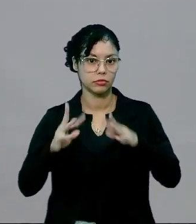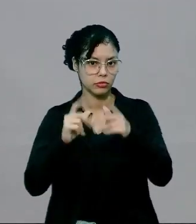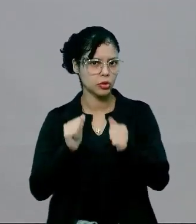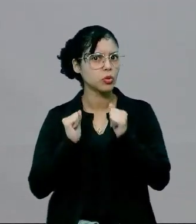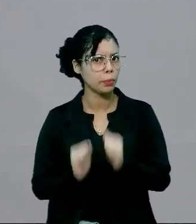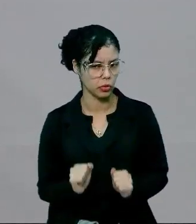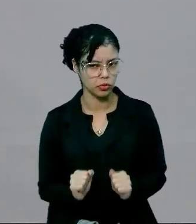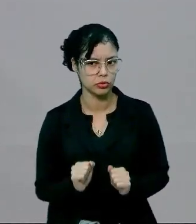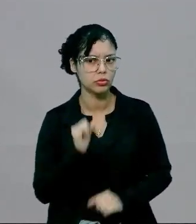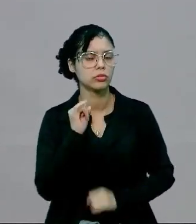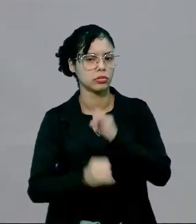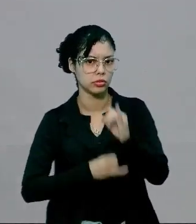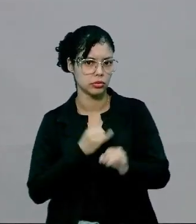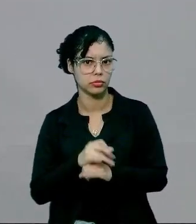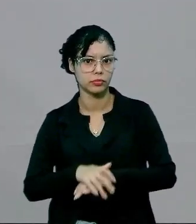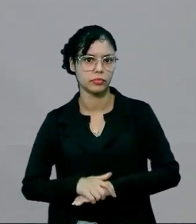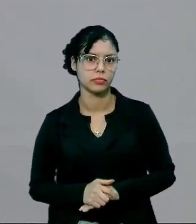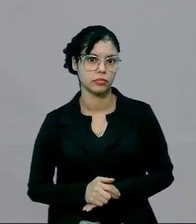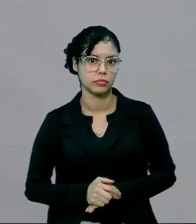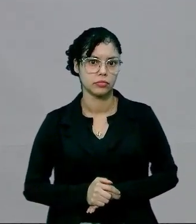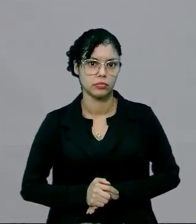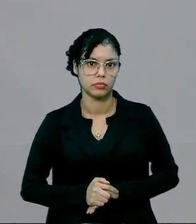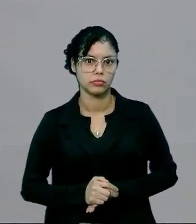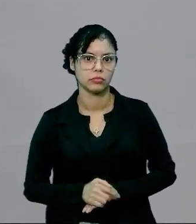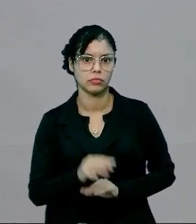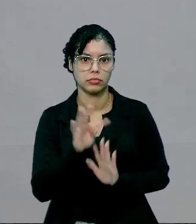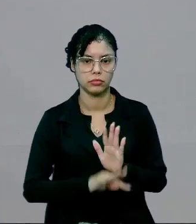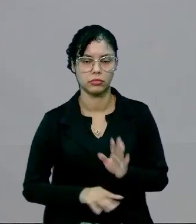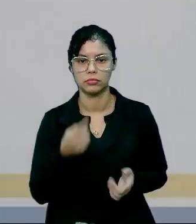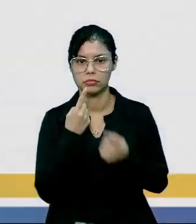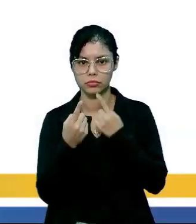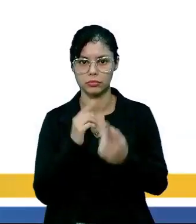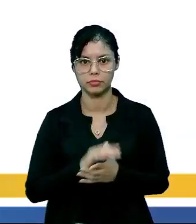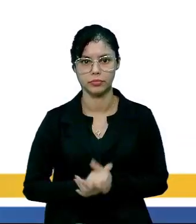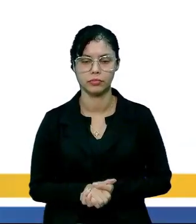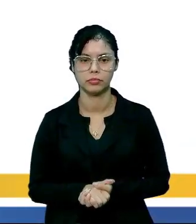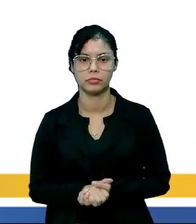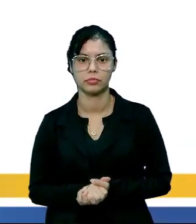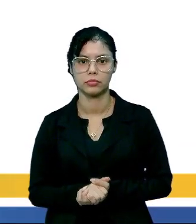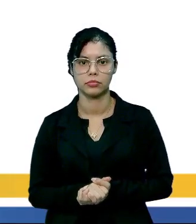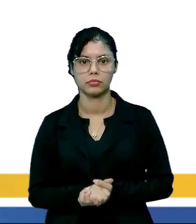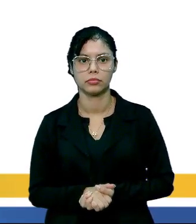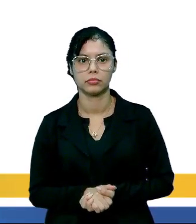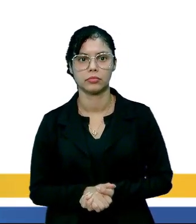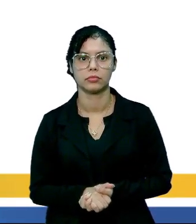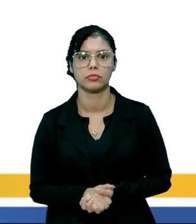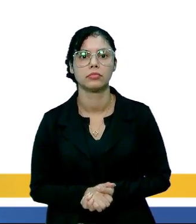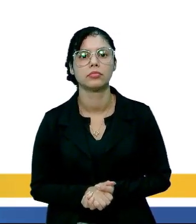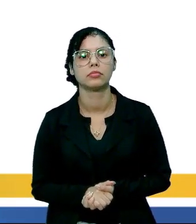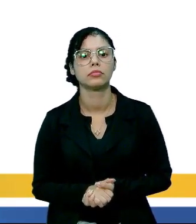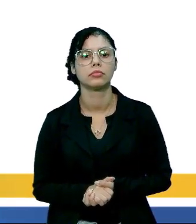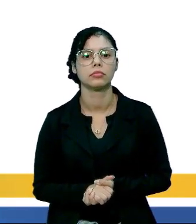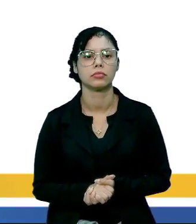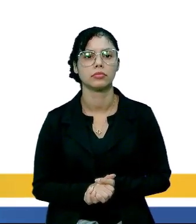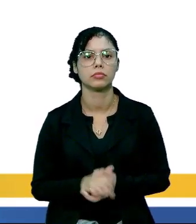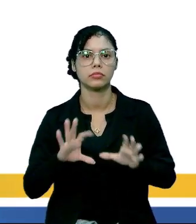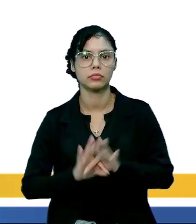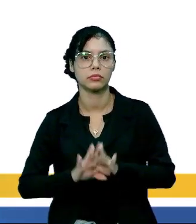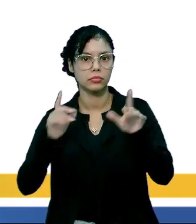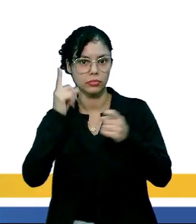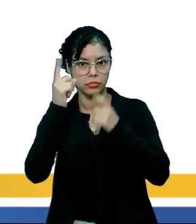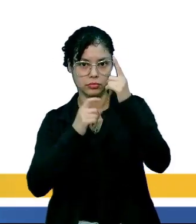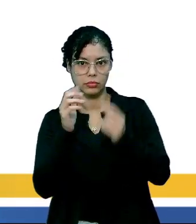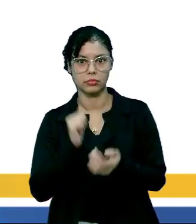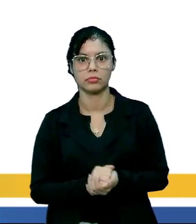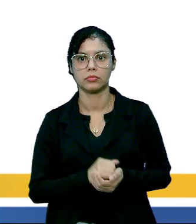é permitido na internet? E aí eu trouxe um texto para nós comentarmos aqui, tá? E aí nós temos aqui, a liberdade